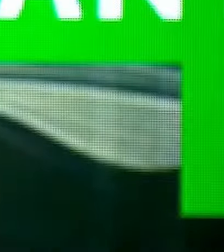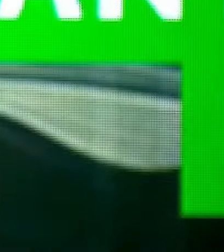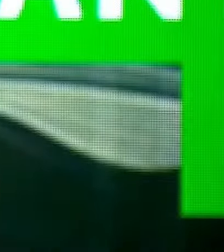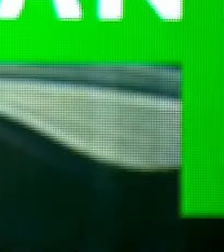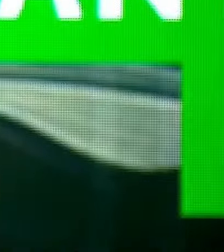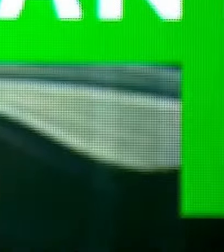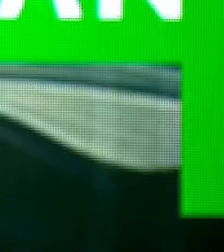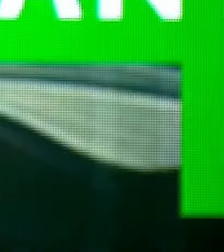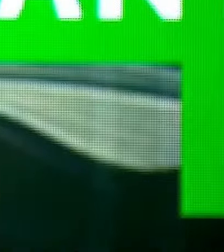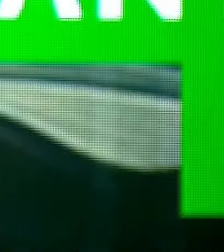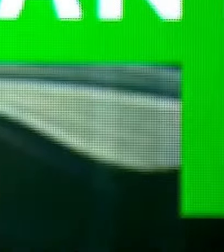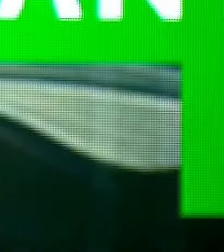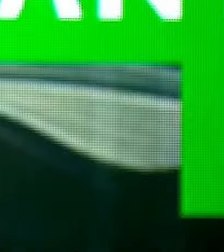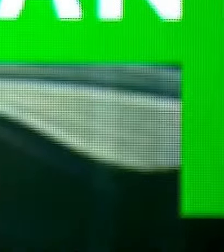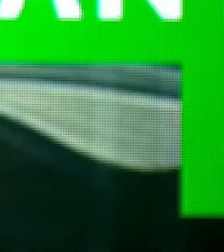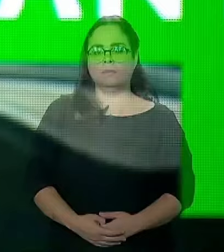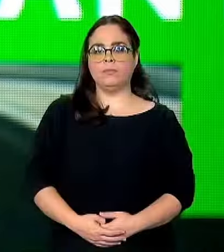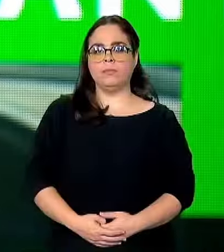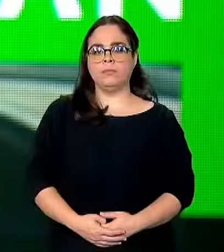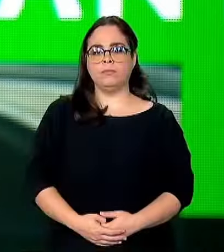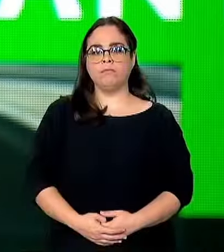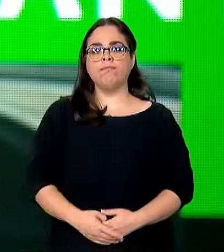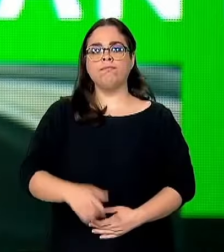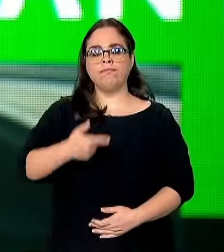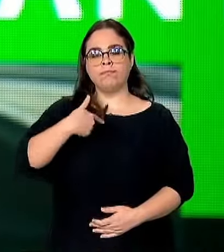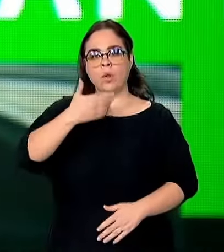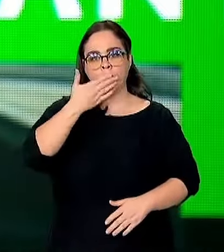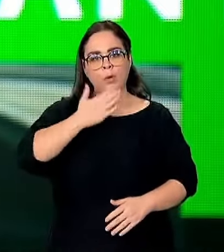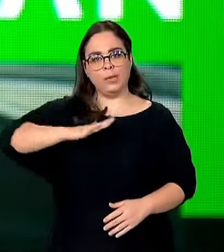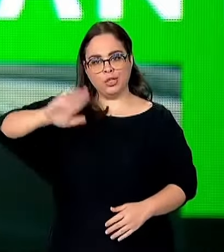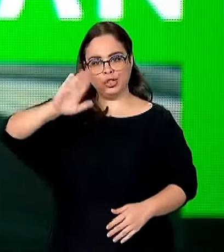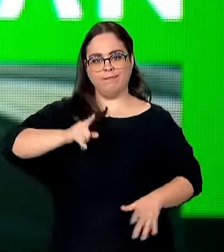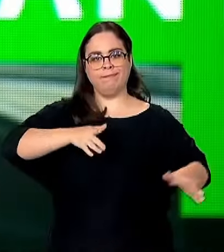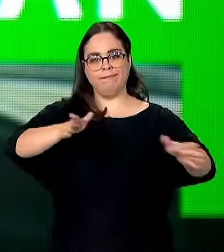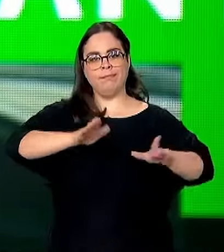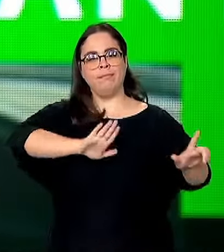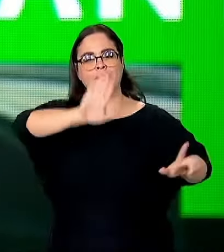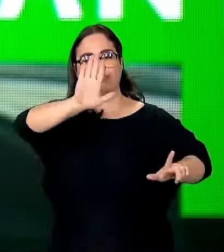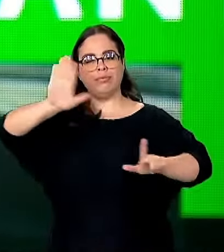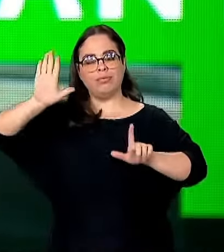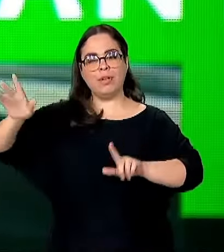Eu que prometi durante a campanha que o povo ia voltar a comer picanha e tomar